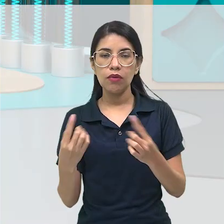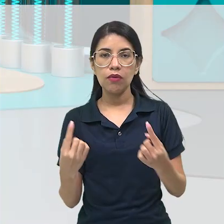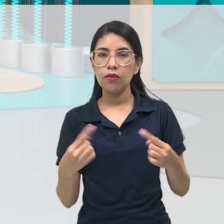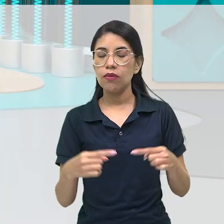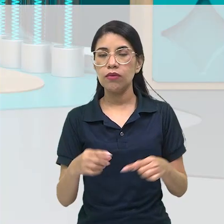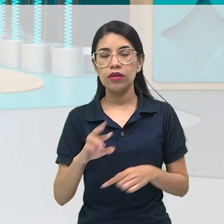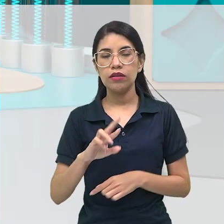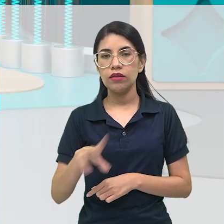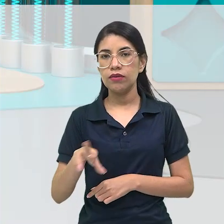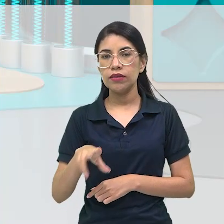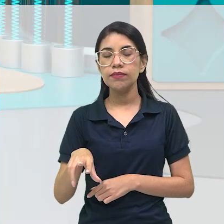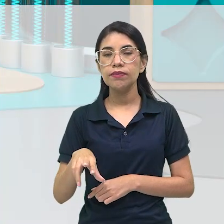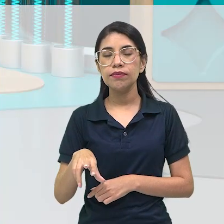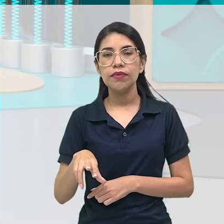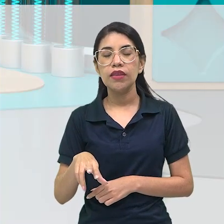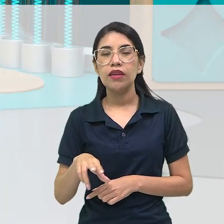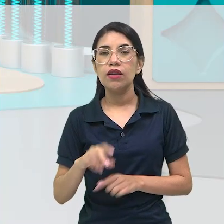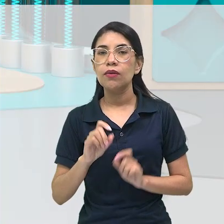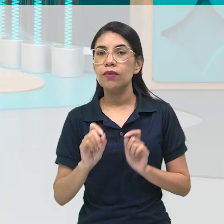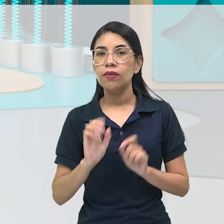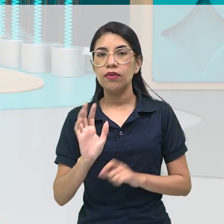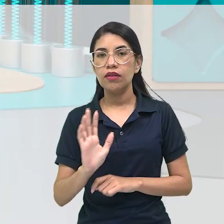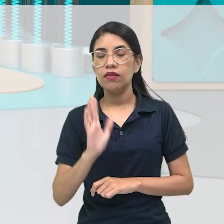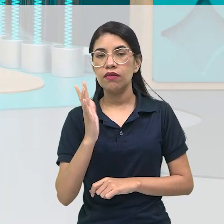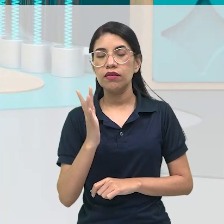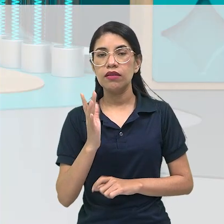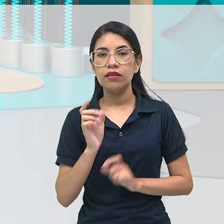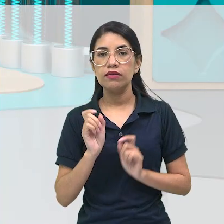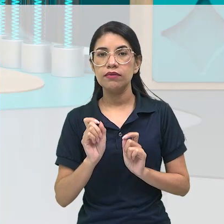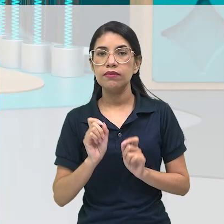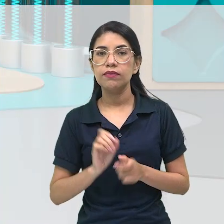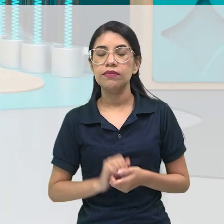O que vai acontecer é que vai entrar